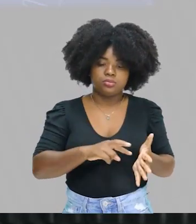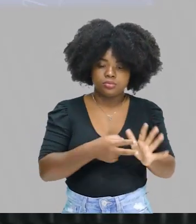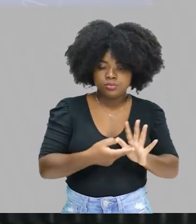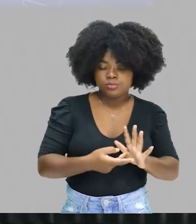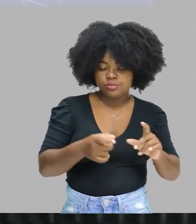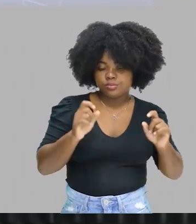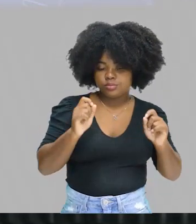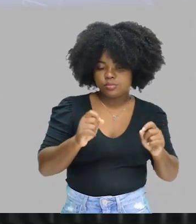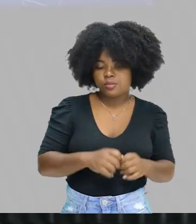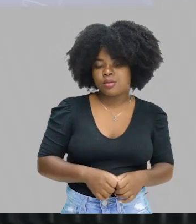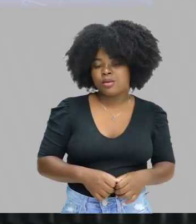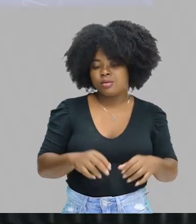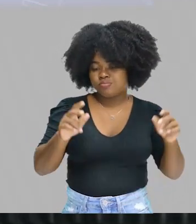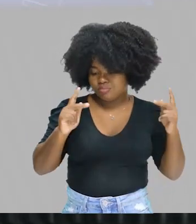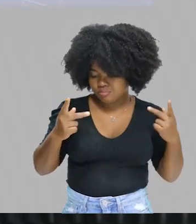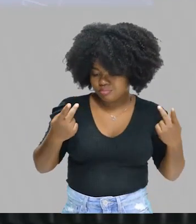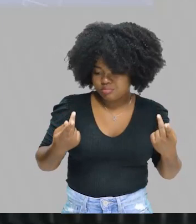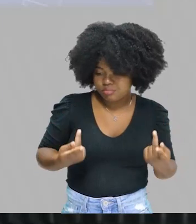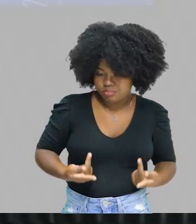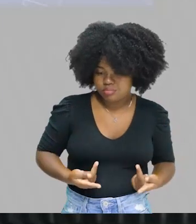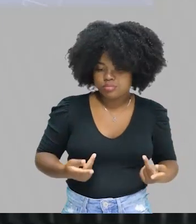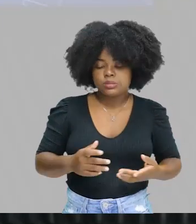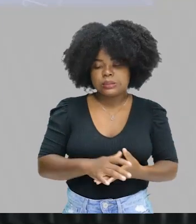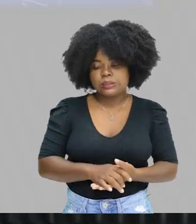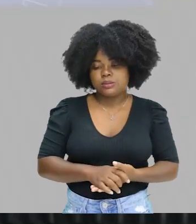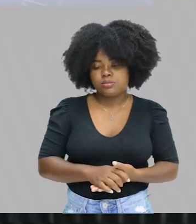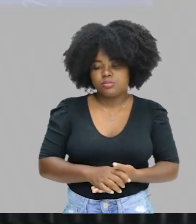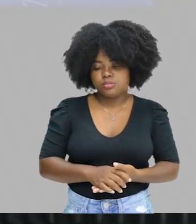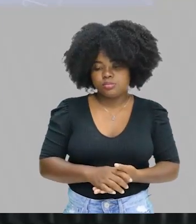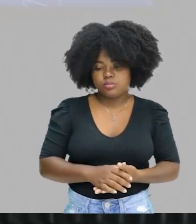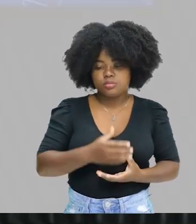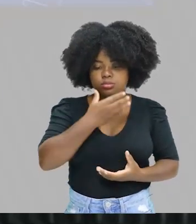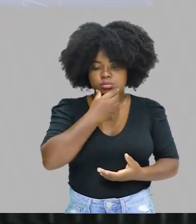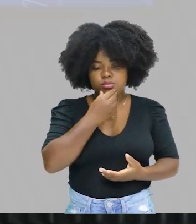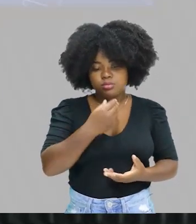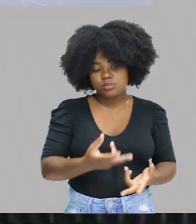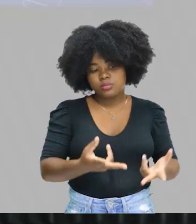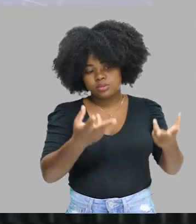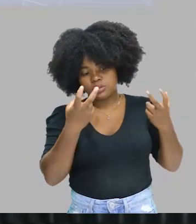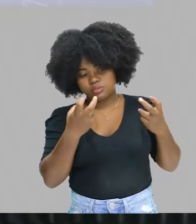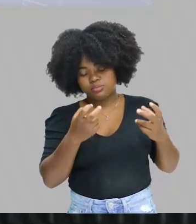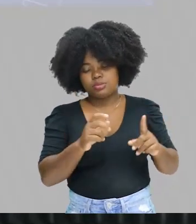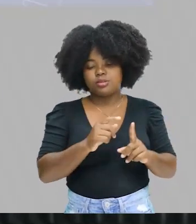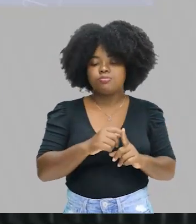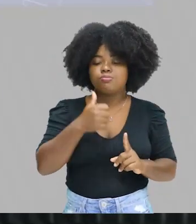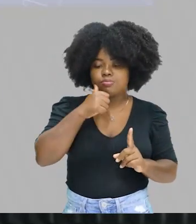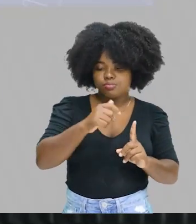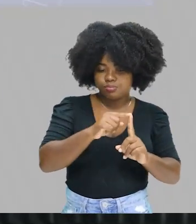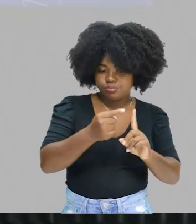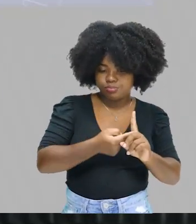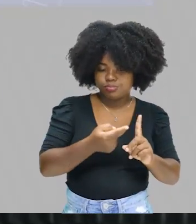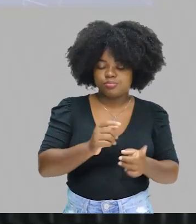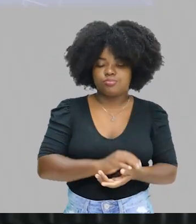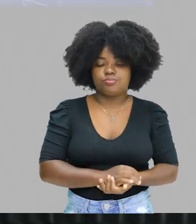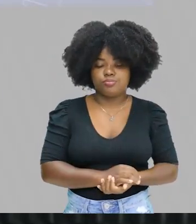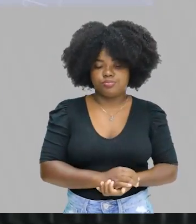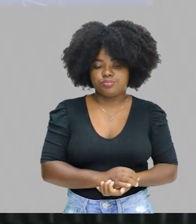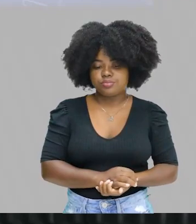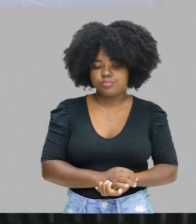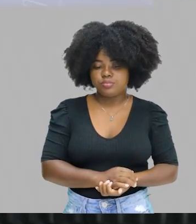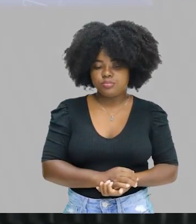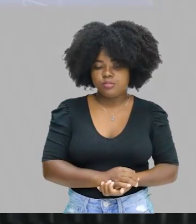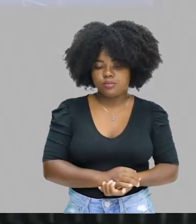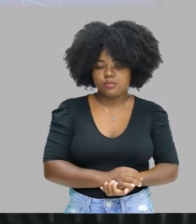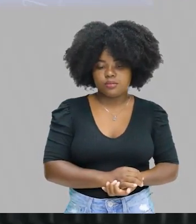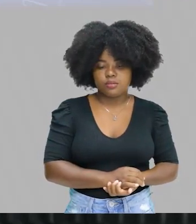esse homem pré-histórico via a figura feminina. Ele vai ter o quê? Ele vai transformar essa mulher numa divindade. Variados empregos e